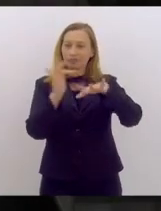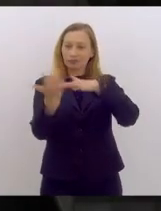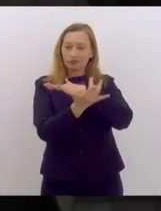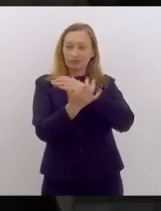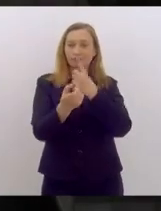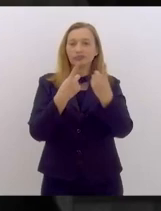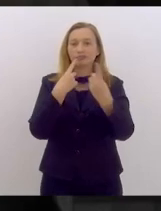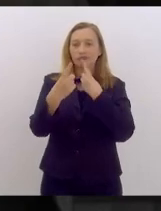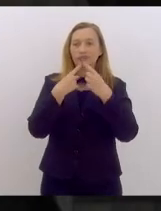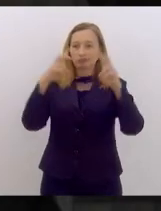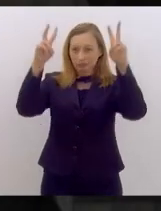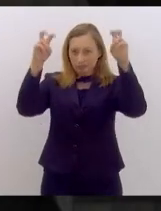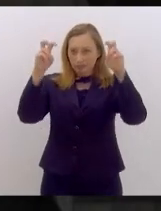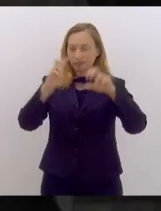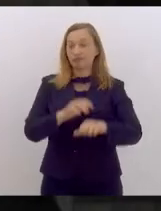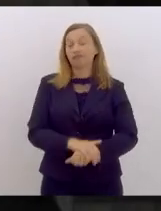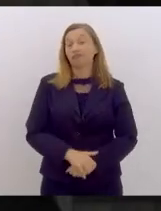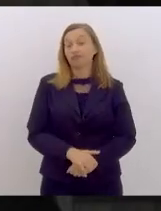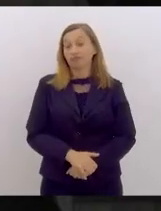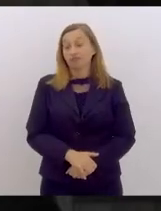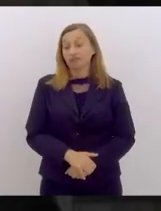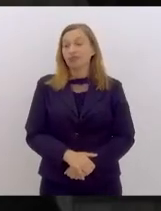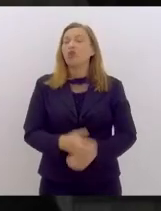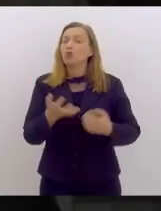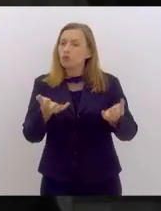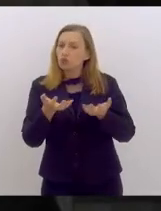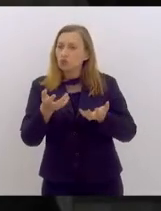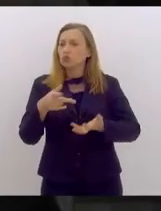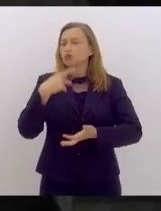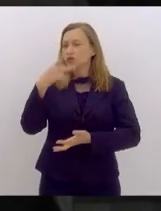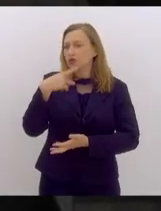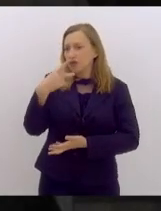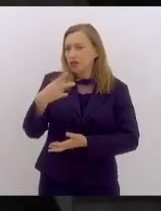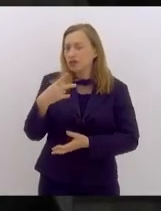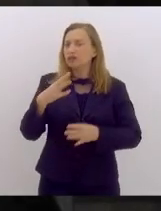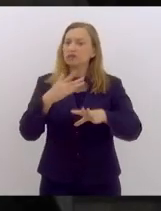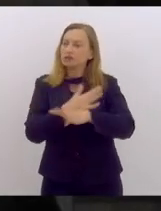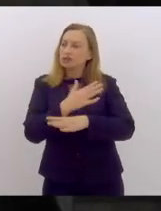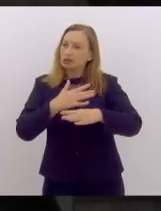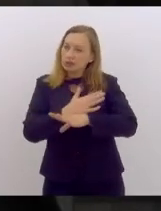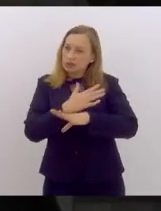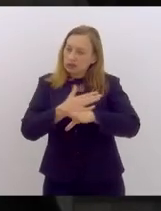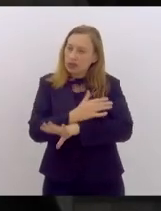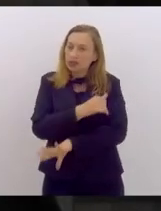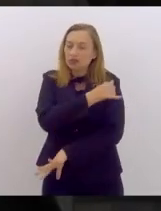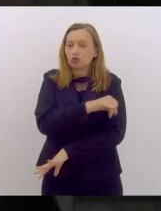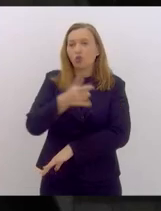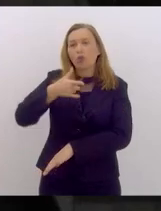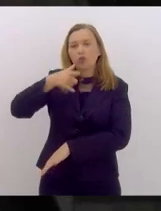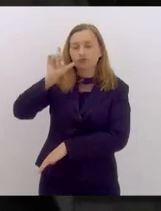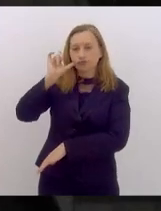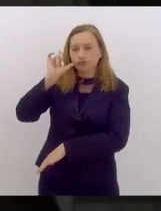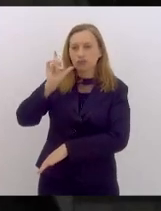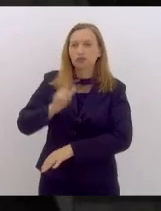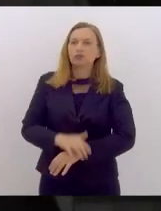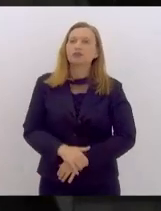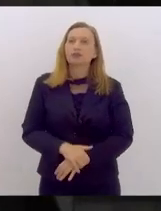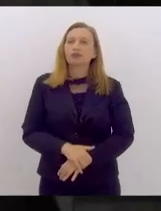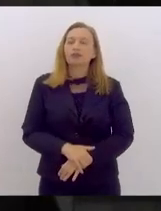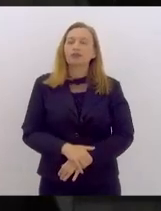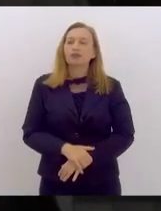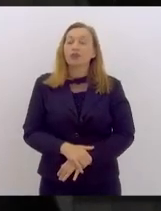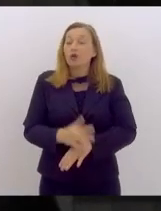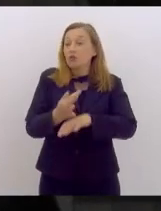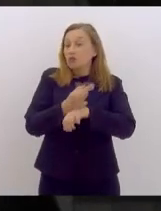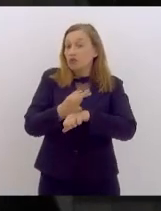essa questão eu queria dizer que a cidade do Rio de Janeiro ontem um